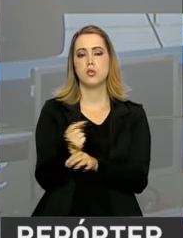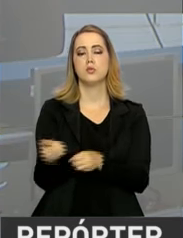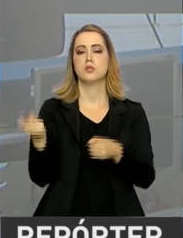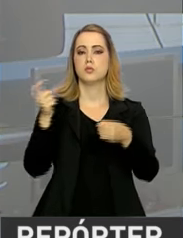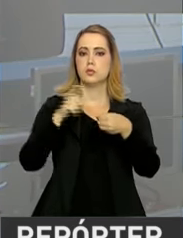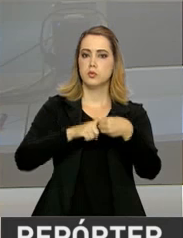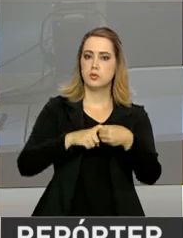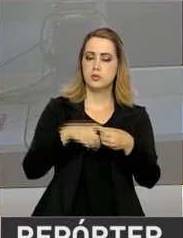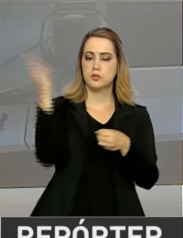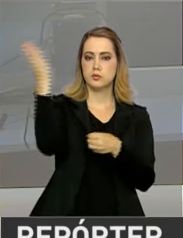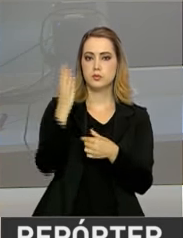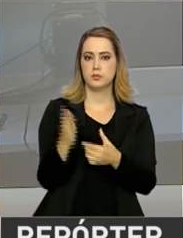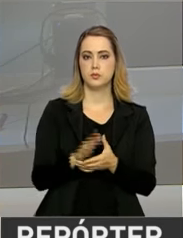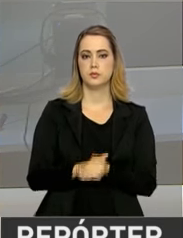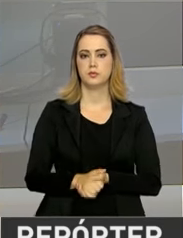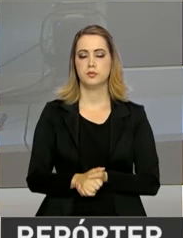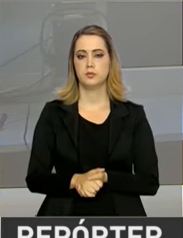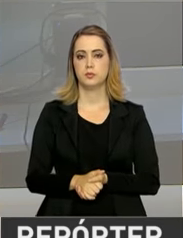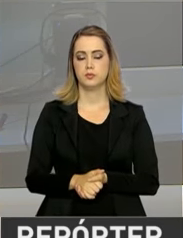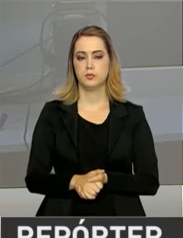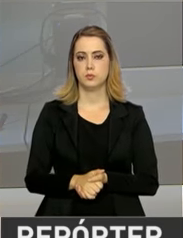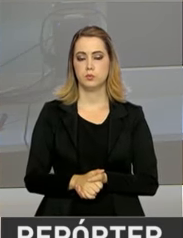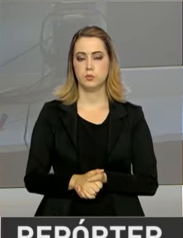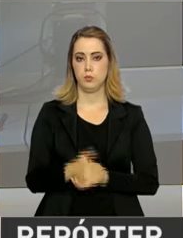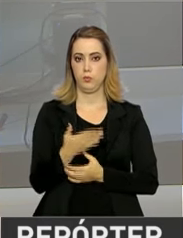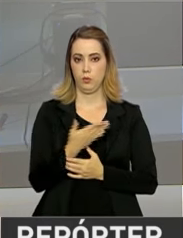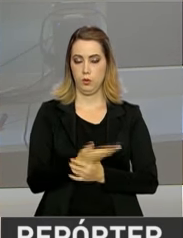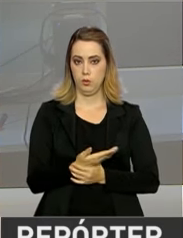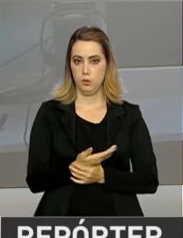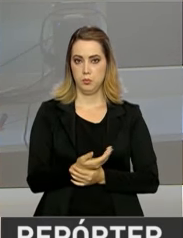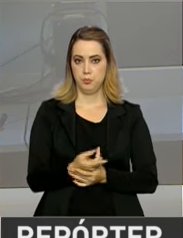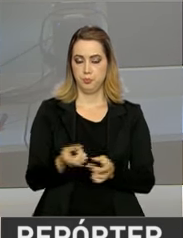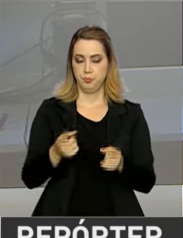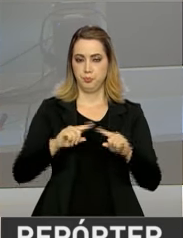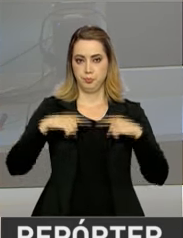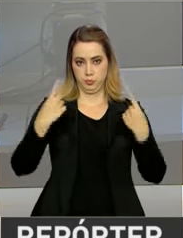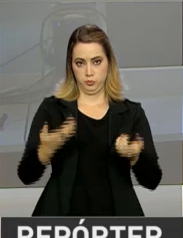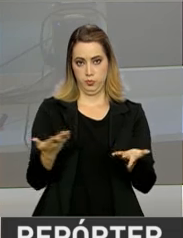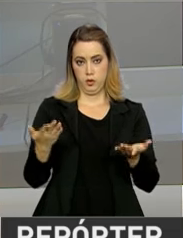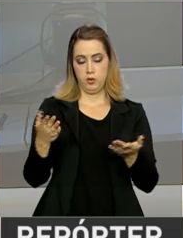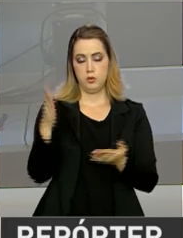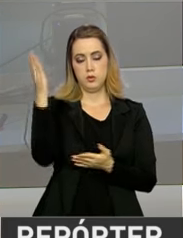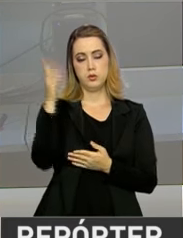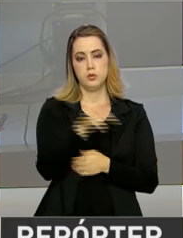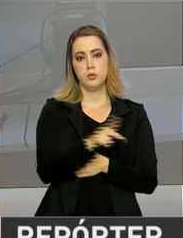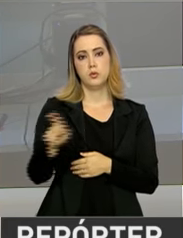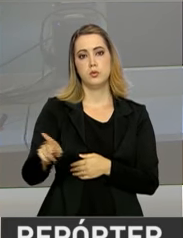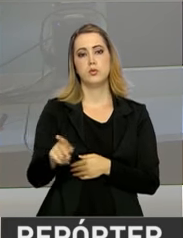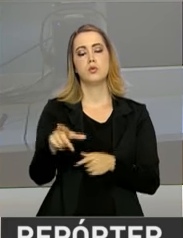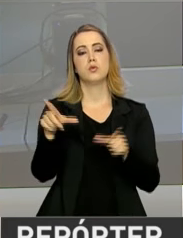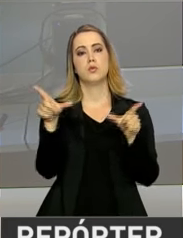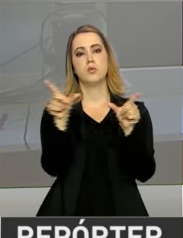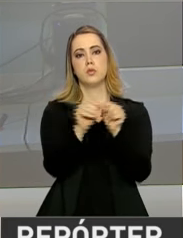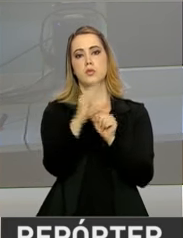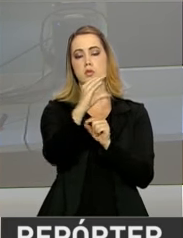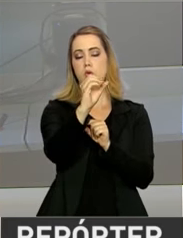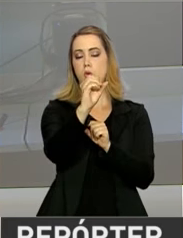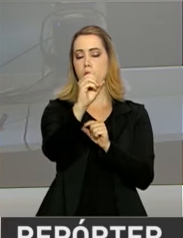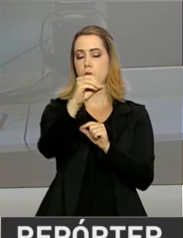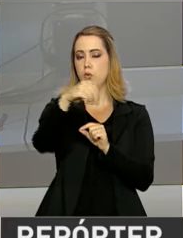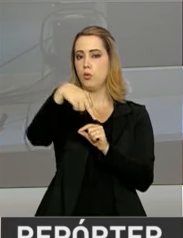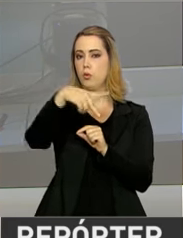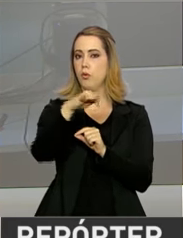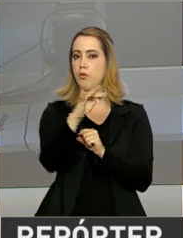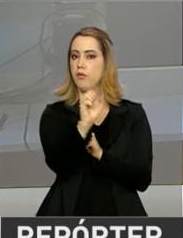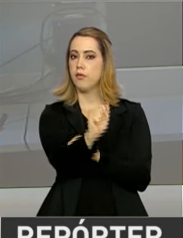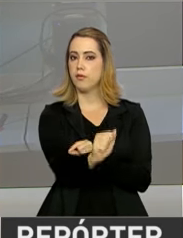o brasil é o presidente da confederação nacional da indústria robson andrade afirmou nesta quarta feira em tóquio que a